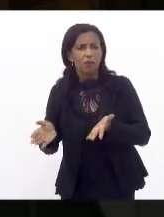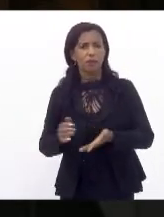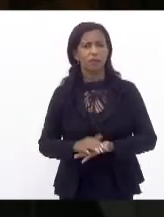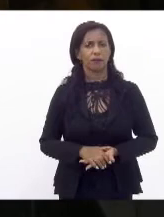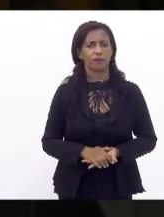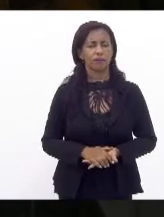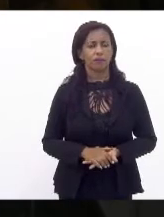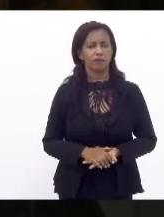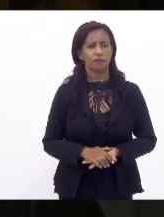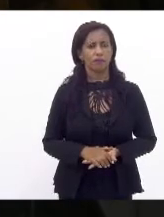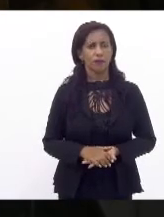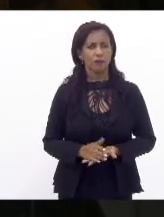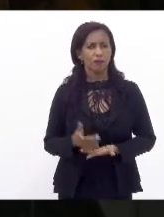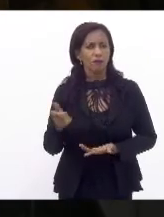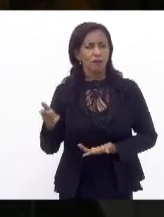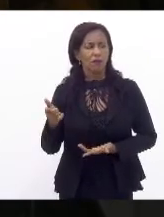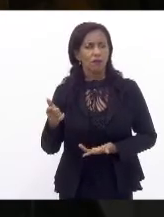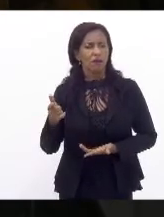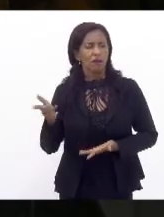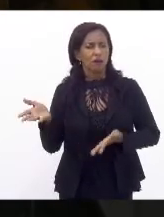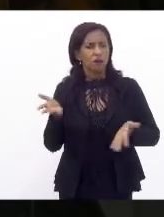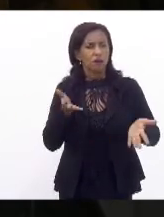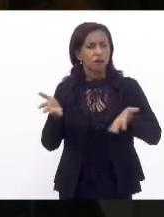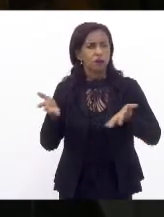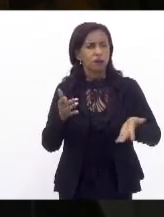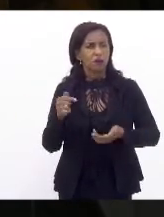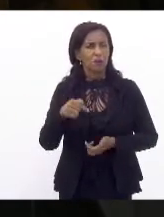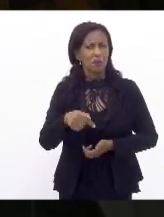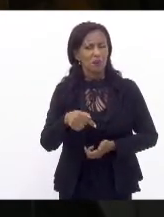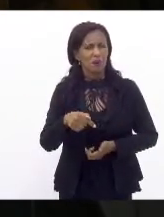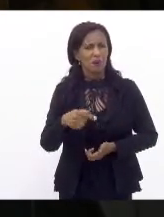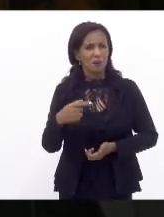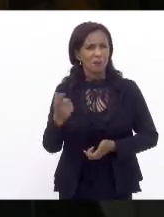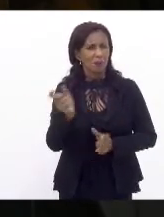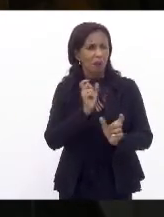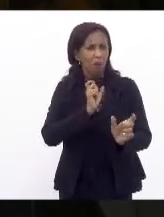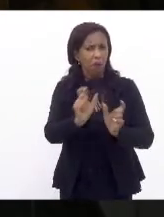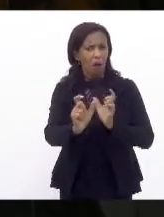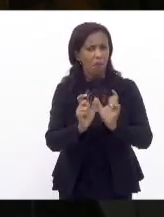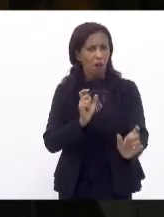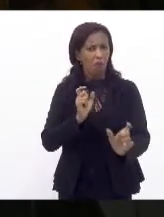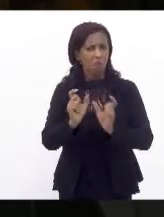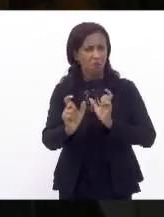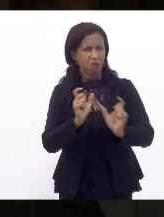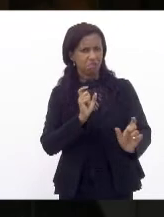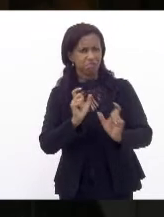mais pura razoabilidade para essa baixaria.